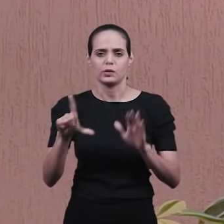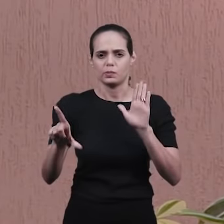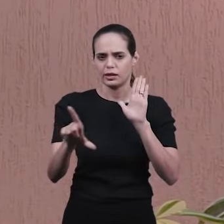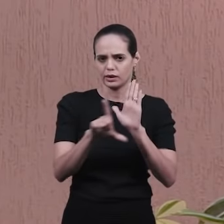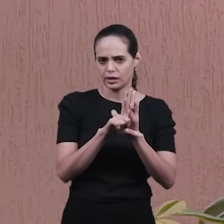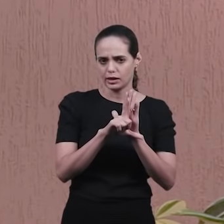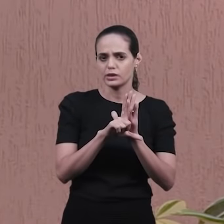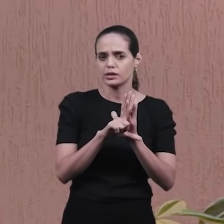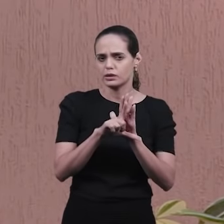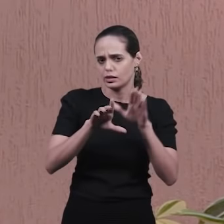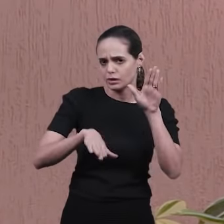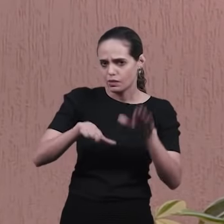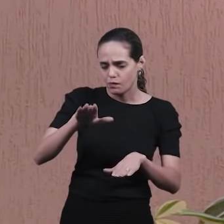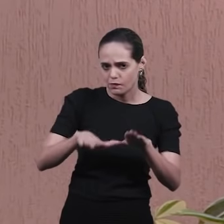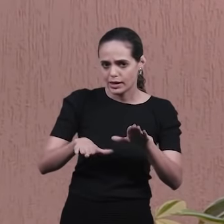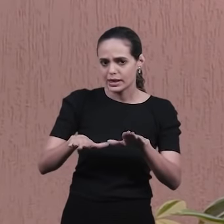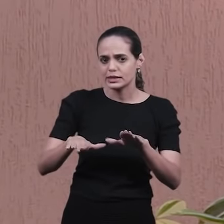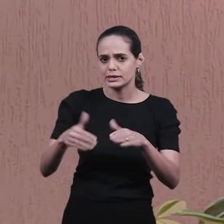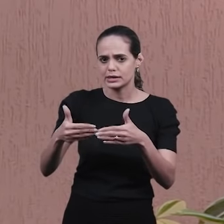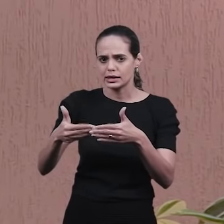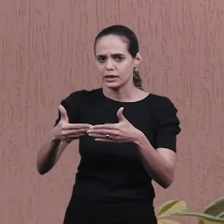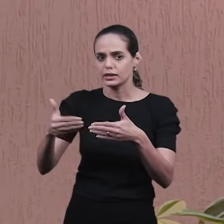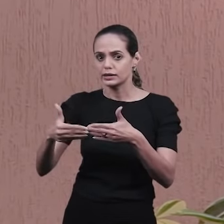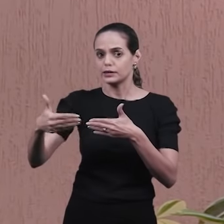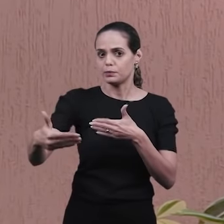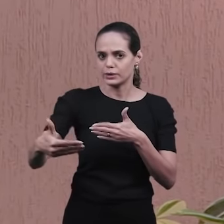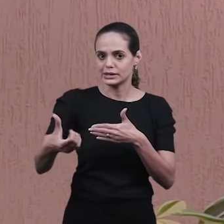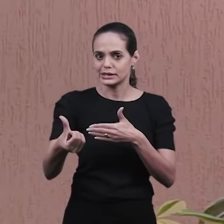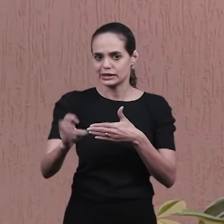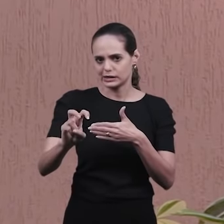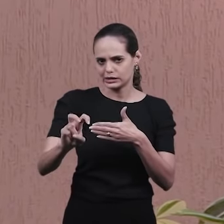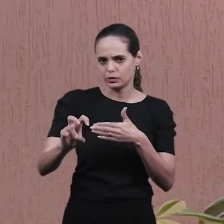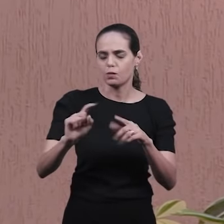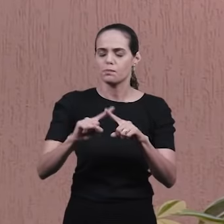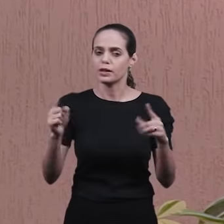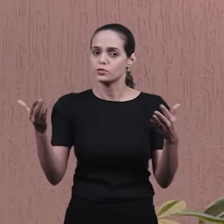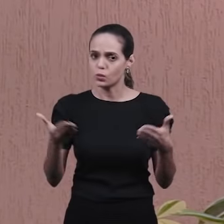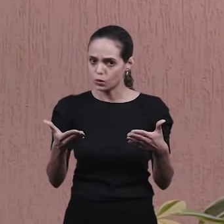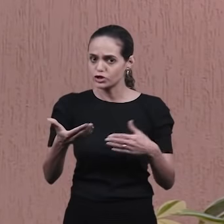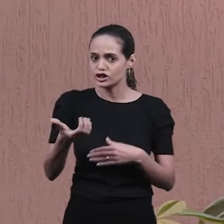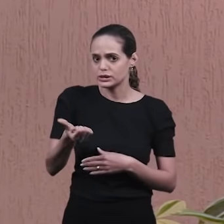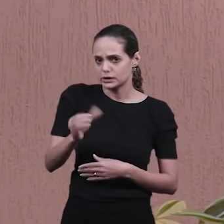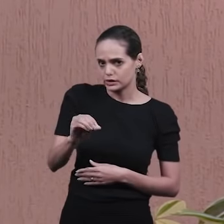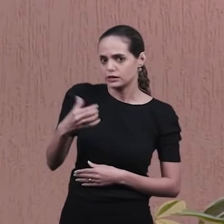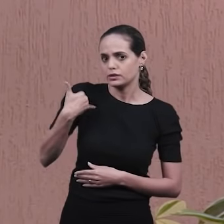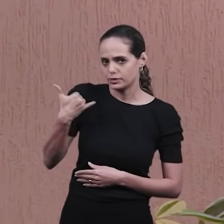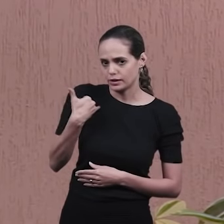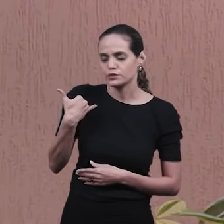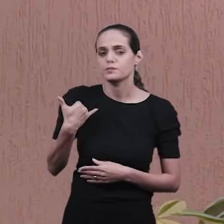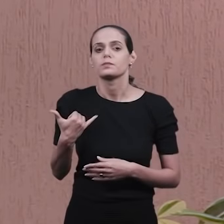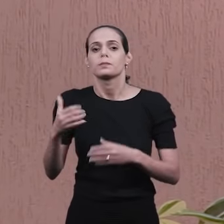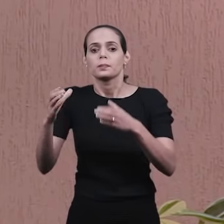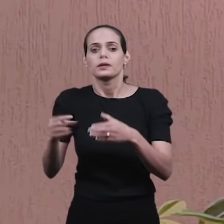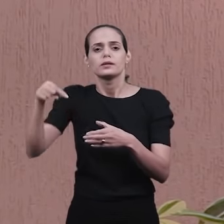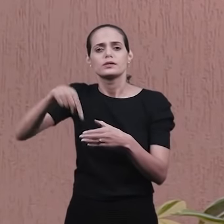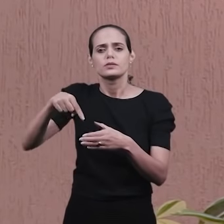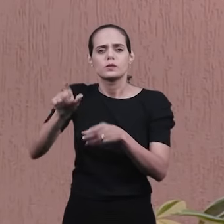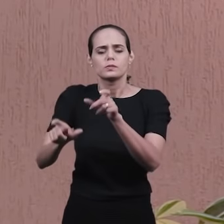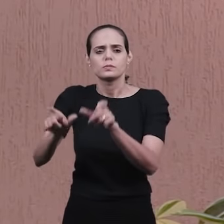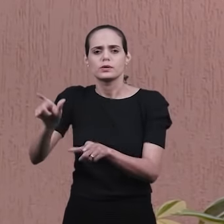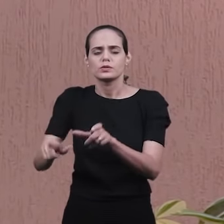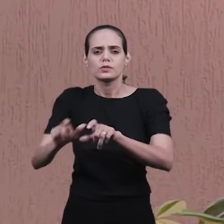nós vamos trabalhar com a faixa de 60. E dentro dessa faixa etária, existem idosos de